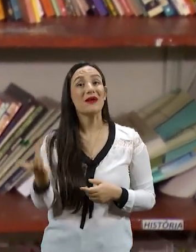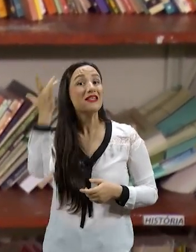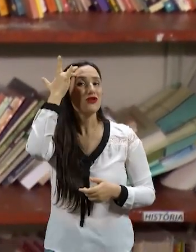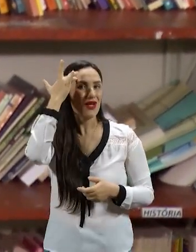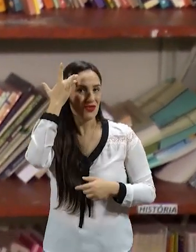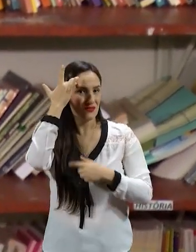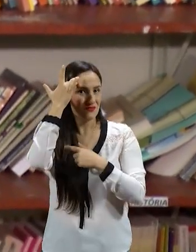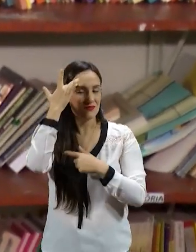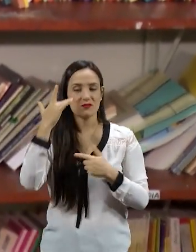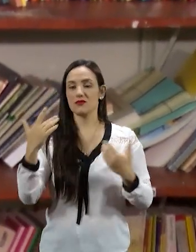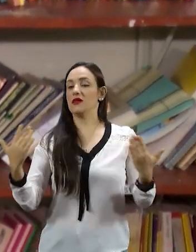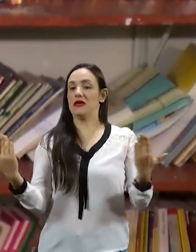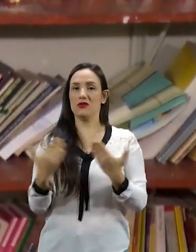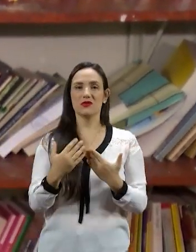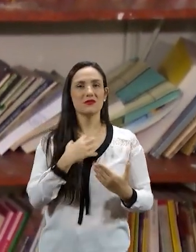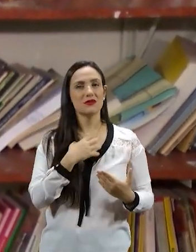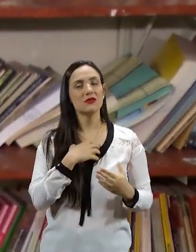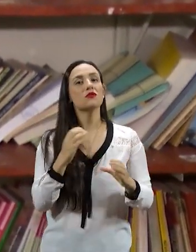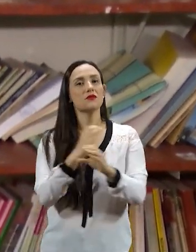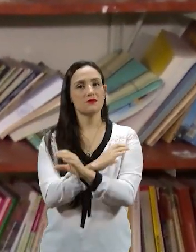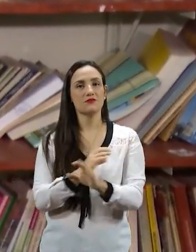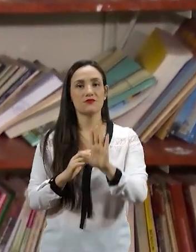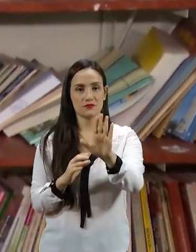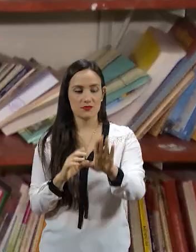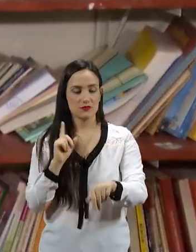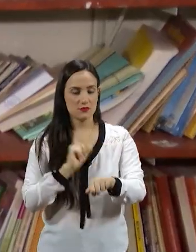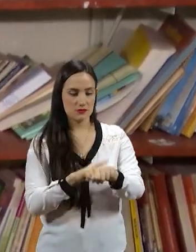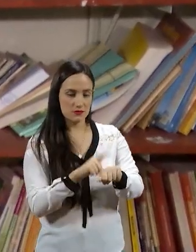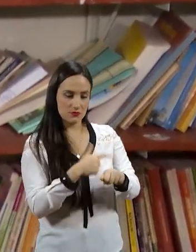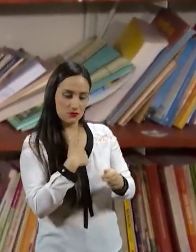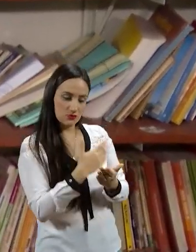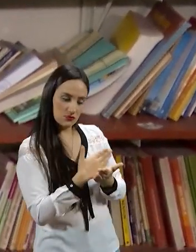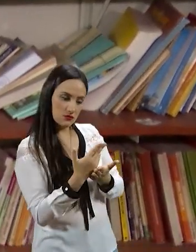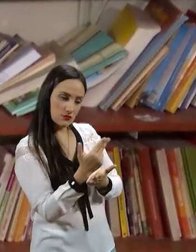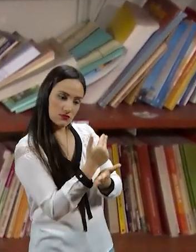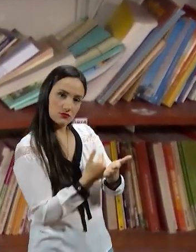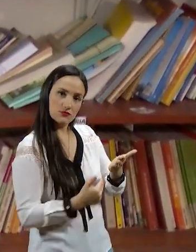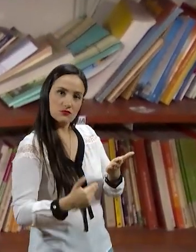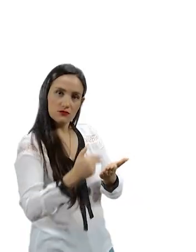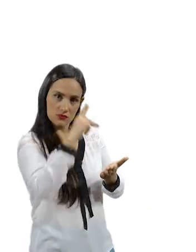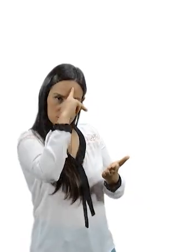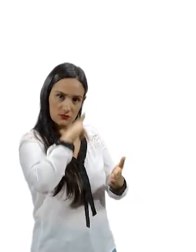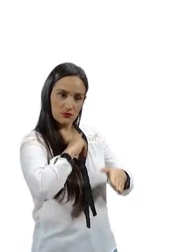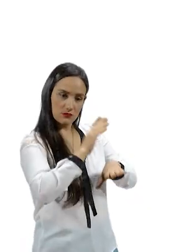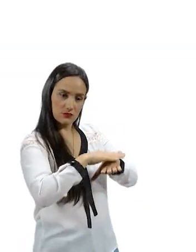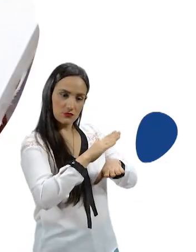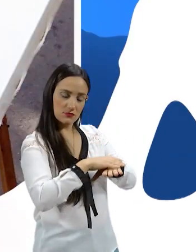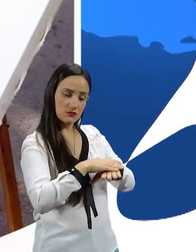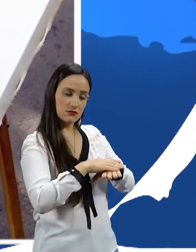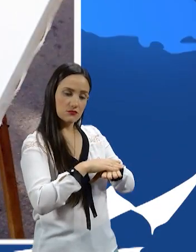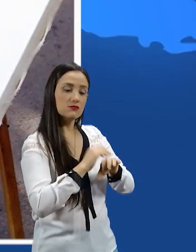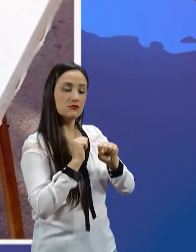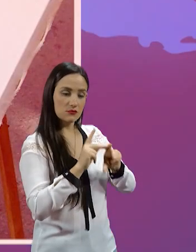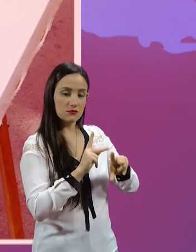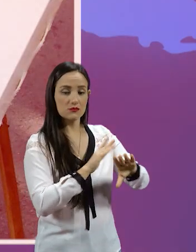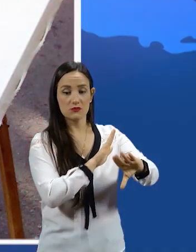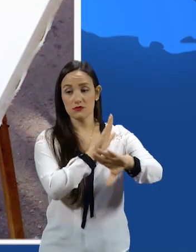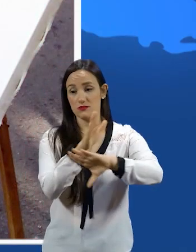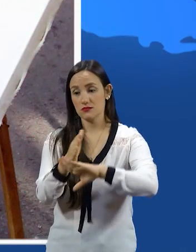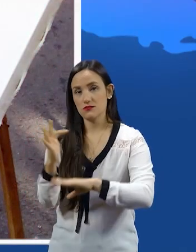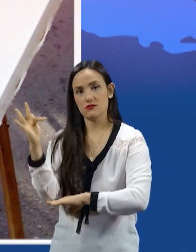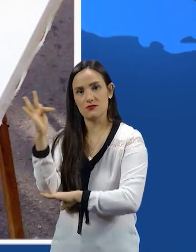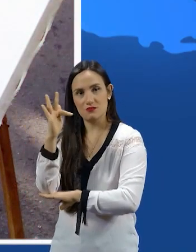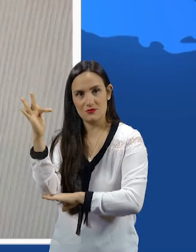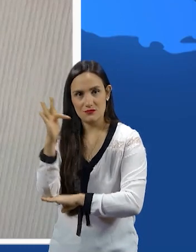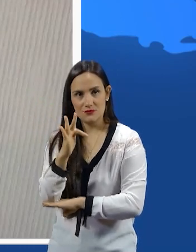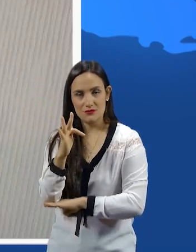e me sinto completo no que eu estou fazendo. A partir da pintura, como autodidata, eu consegui entrar na universidade,